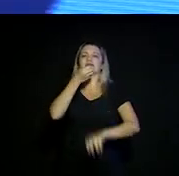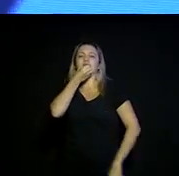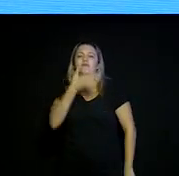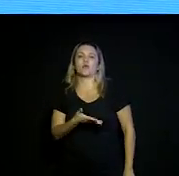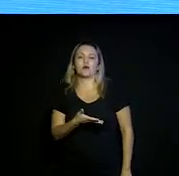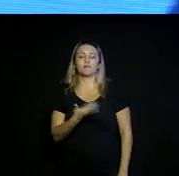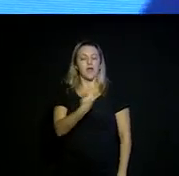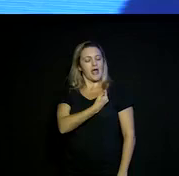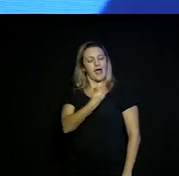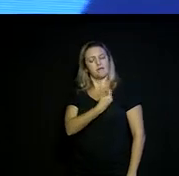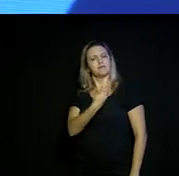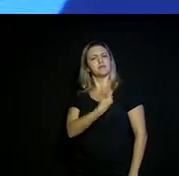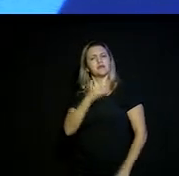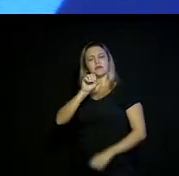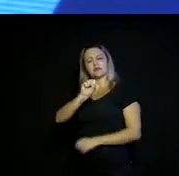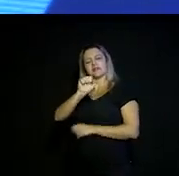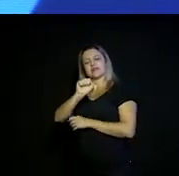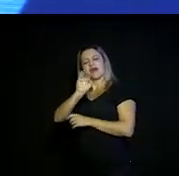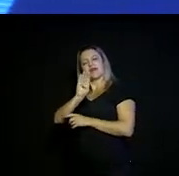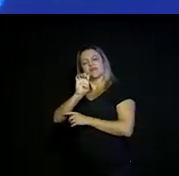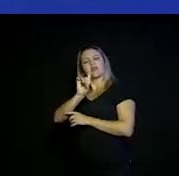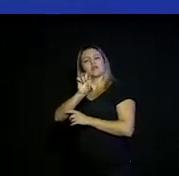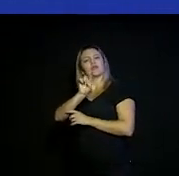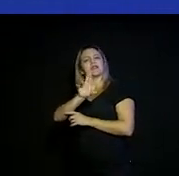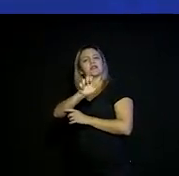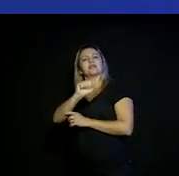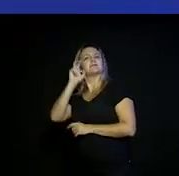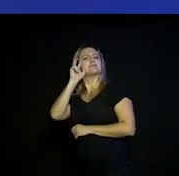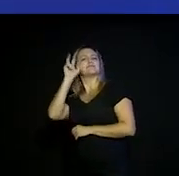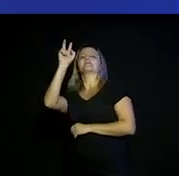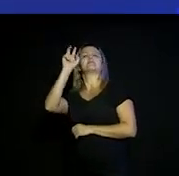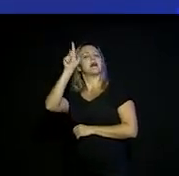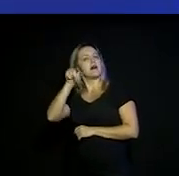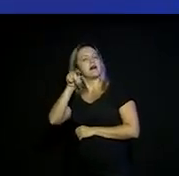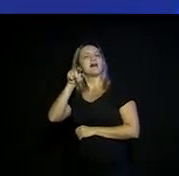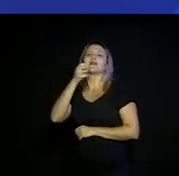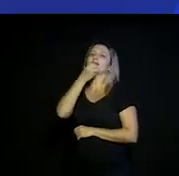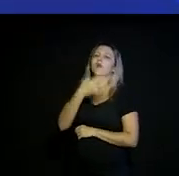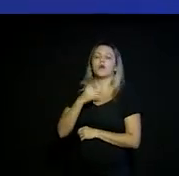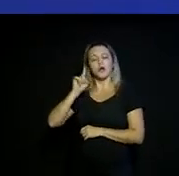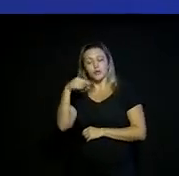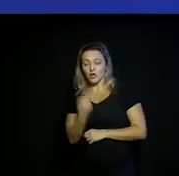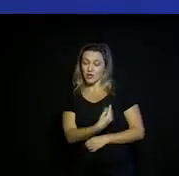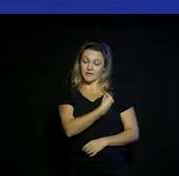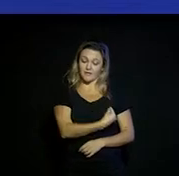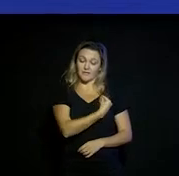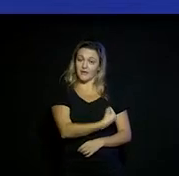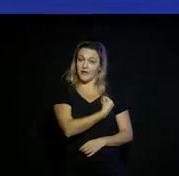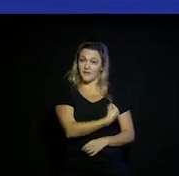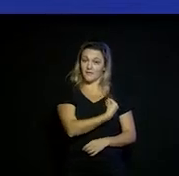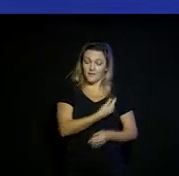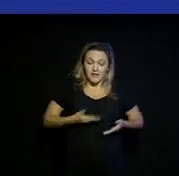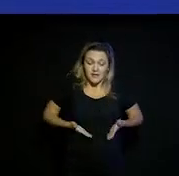da sabedoria? É ter a noção de que o que viemos fazer aqui é encontrar a sabedoria que